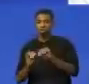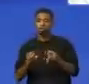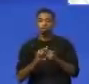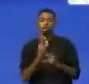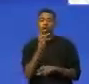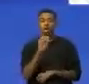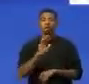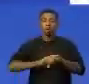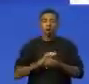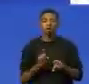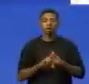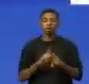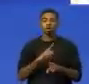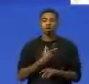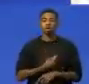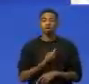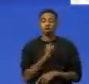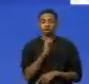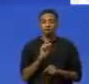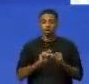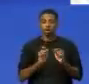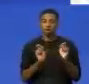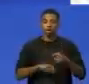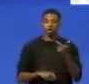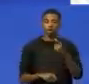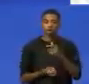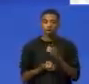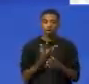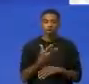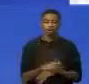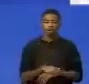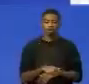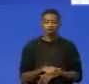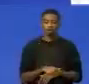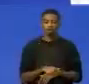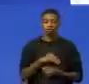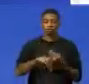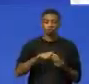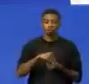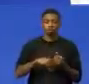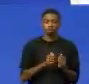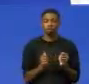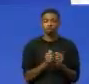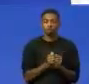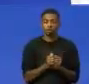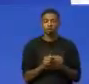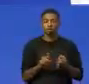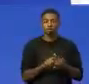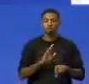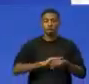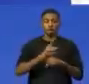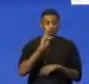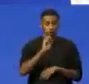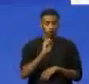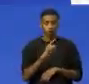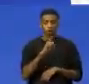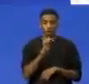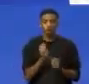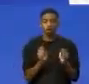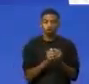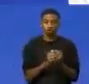lentamente? Bom, compostos que são capazes de formar interações intermoleculares mais fortes com a